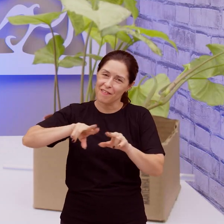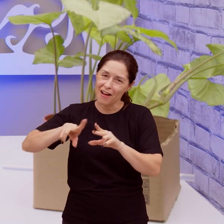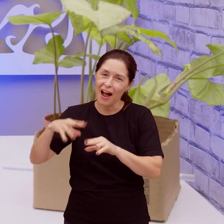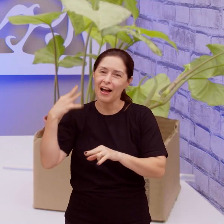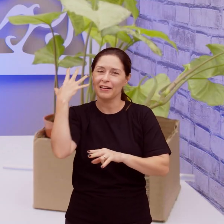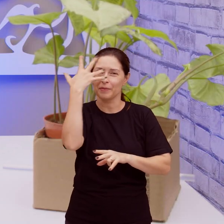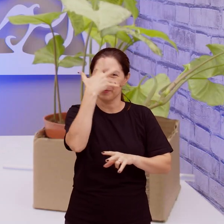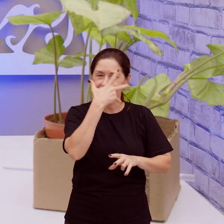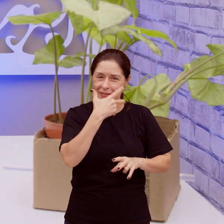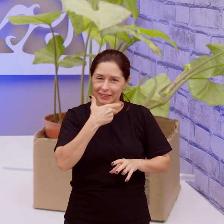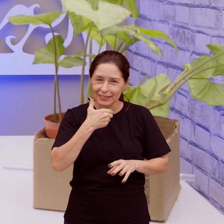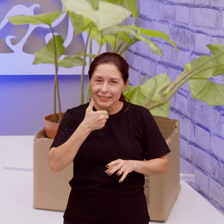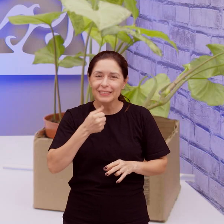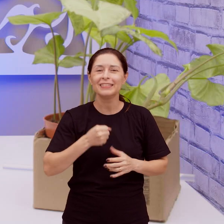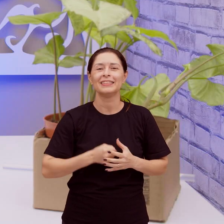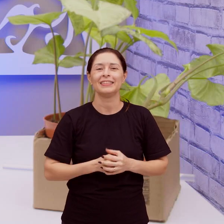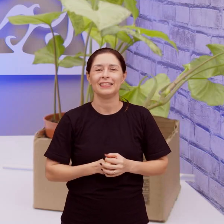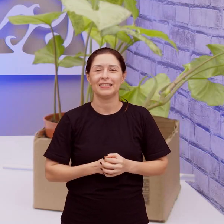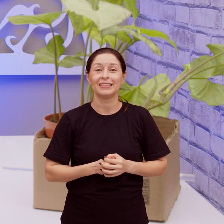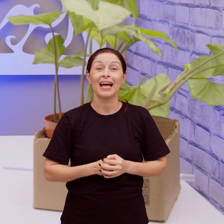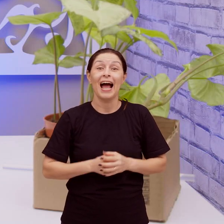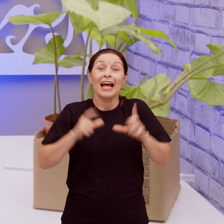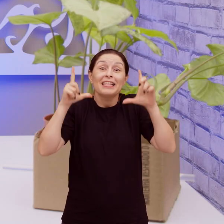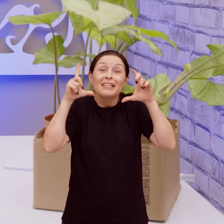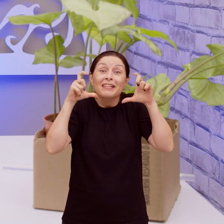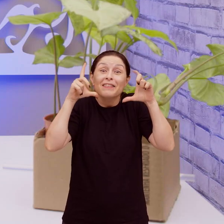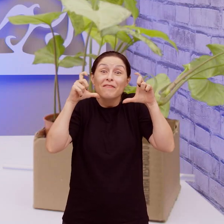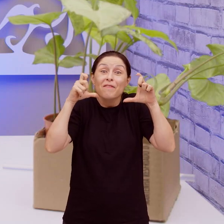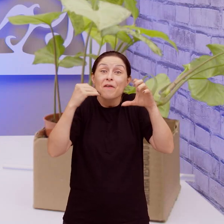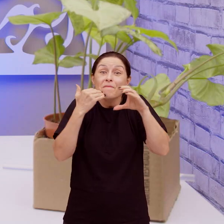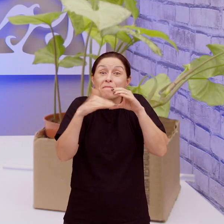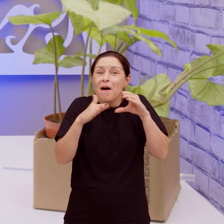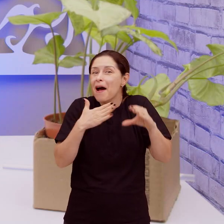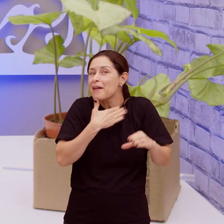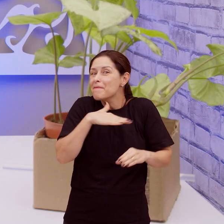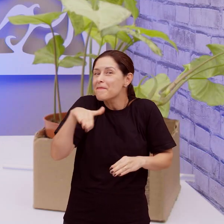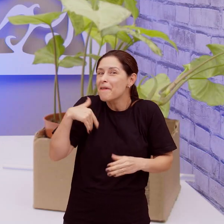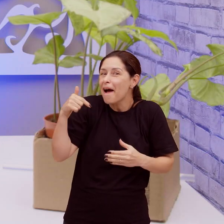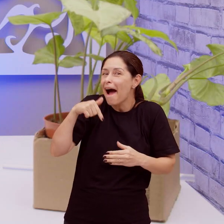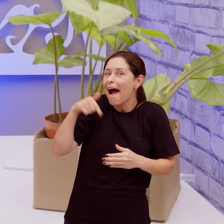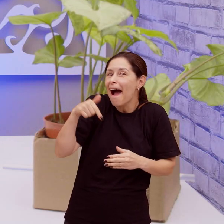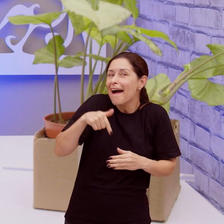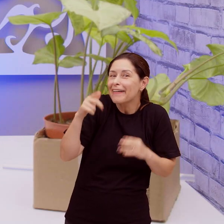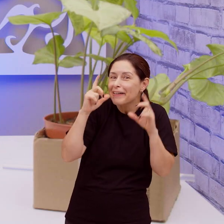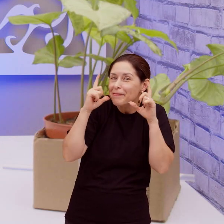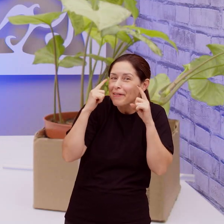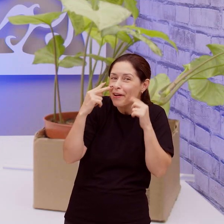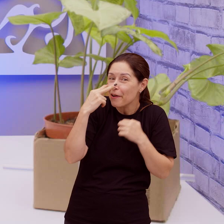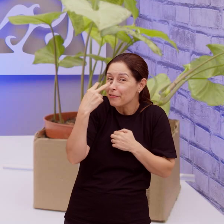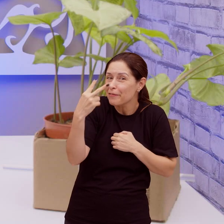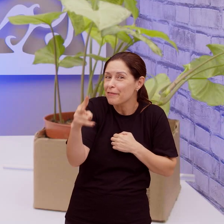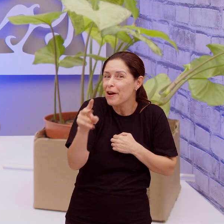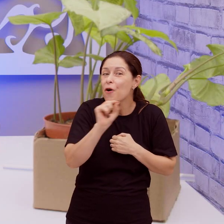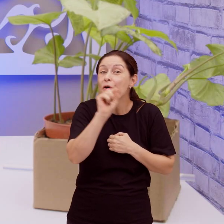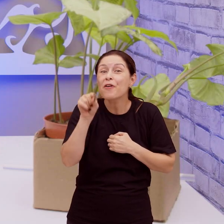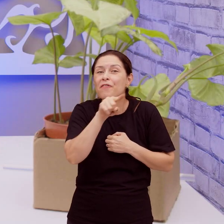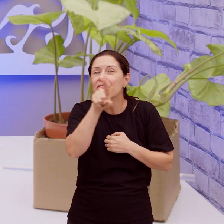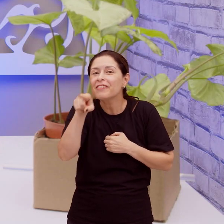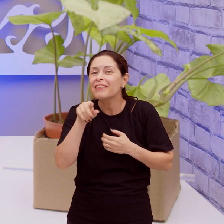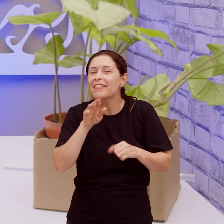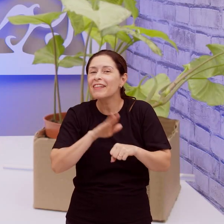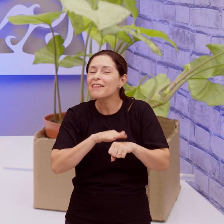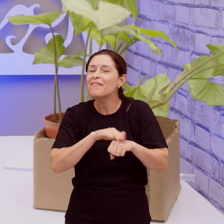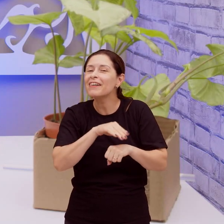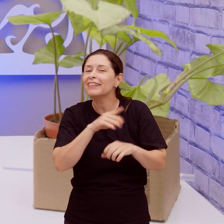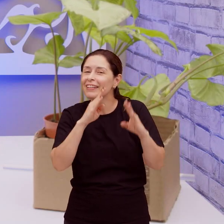bem bonita. Ah, não se esqueçam de mandar as fotos pra gente. Nós estamos loucos pra ver o que vocês estão fazendo aí